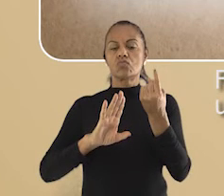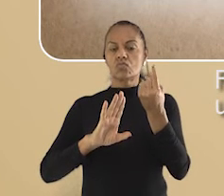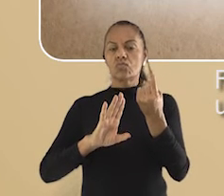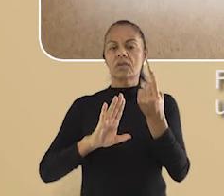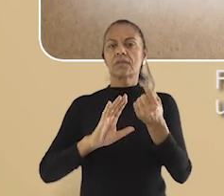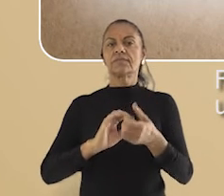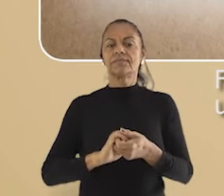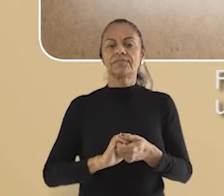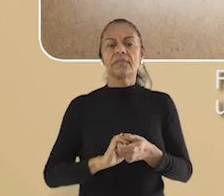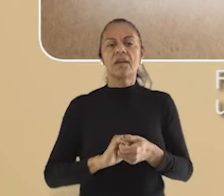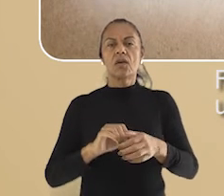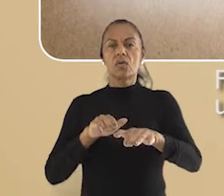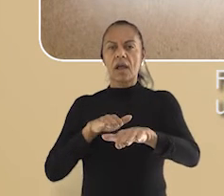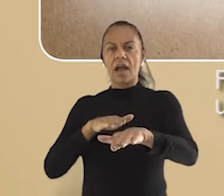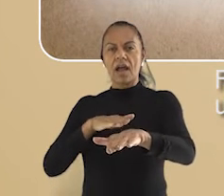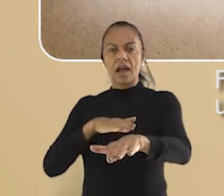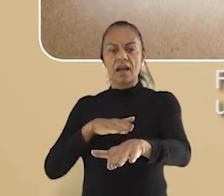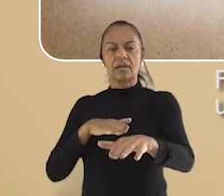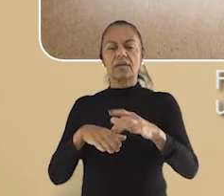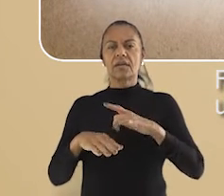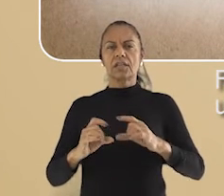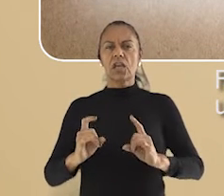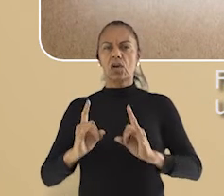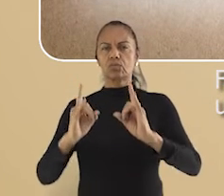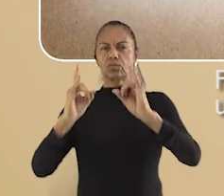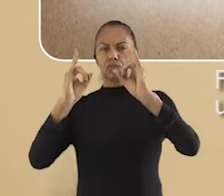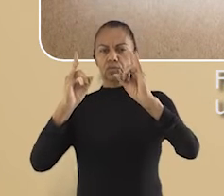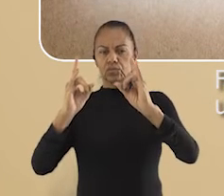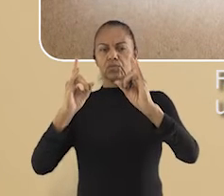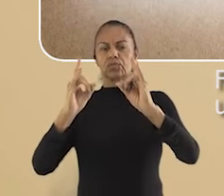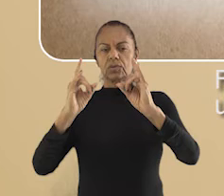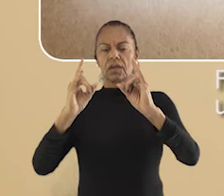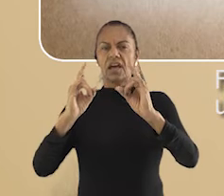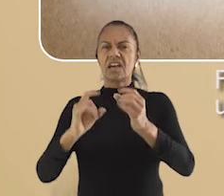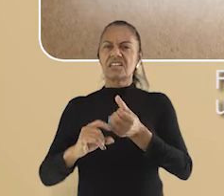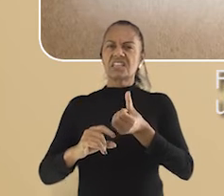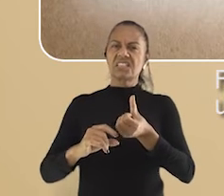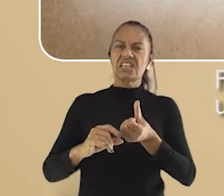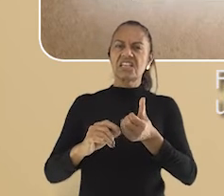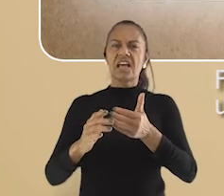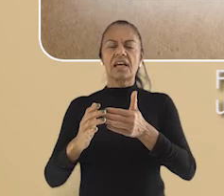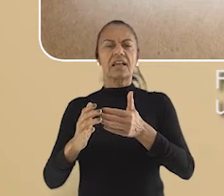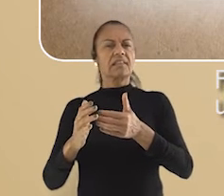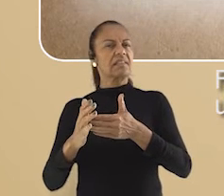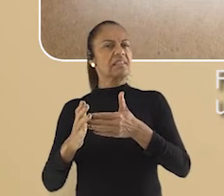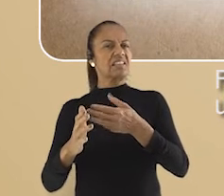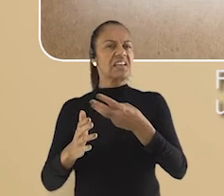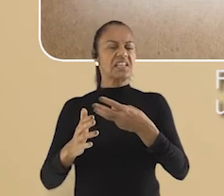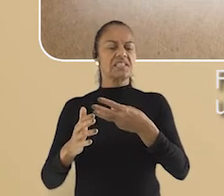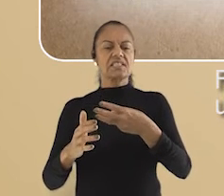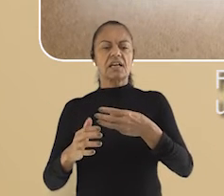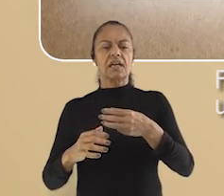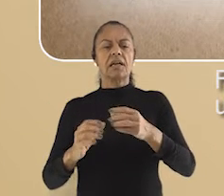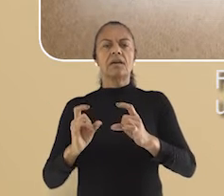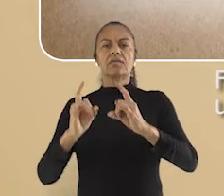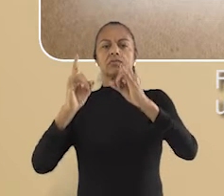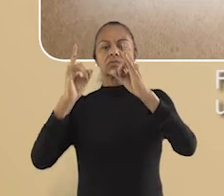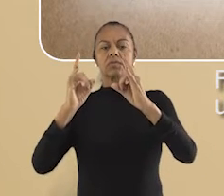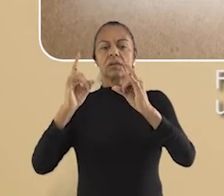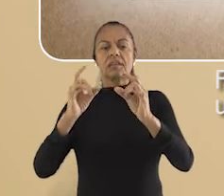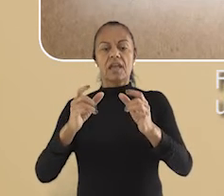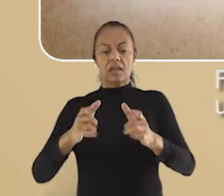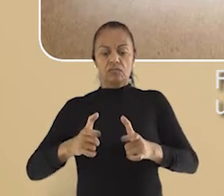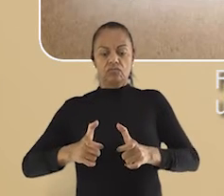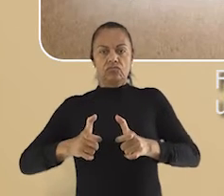têm entrada única, que separa a área interna e as vias de circulação de carros. Os edifícios têm altura fixa,